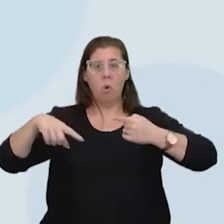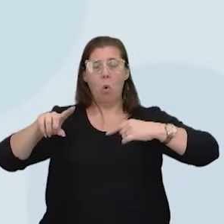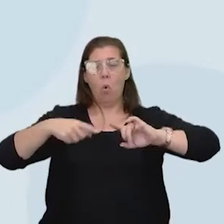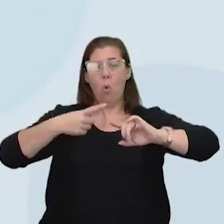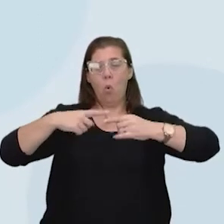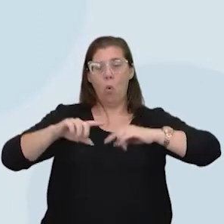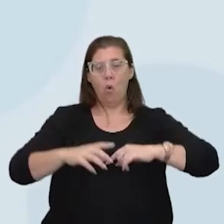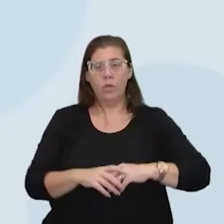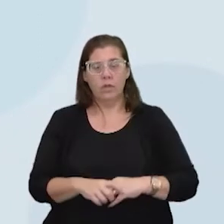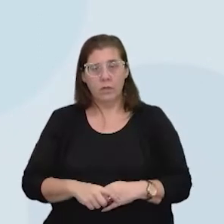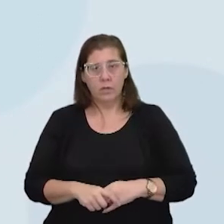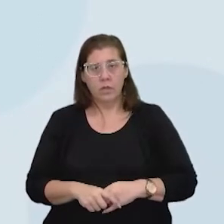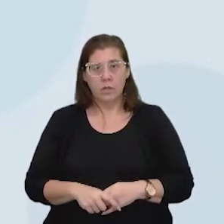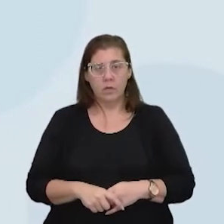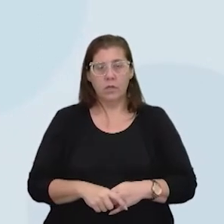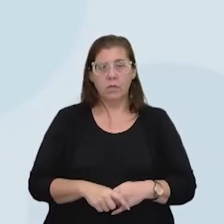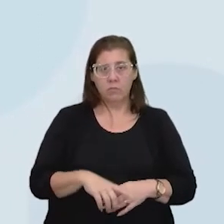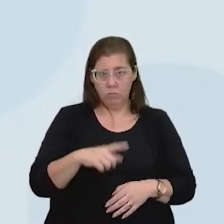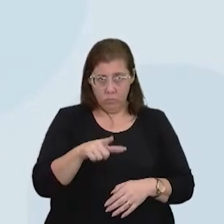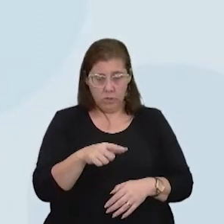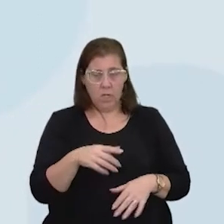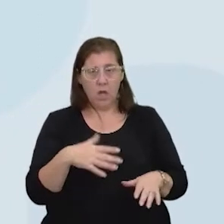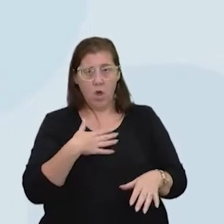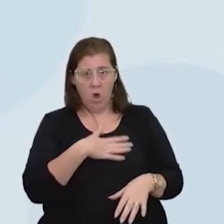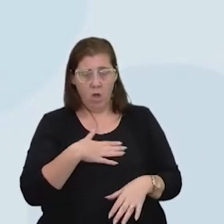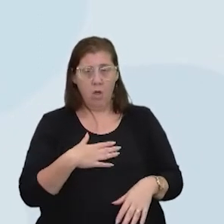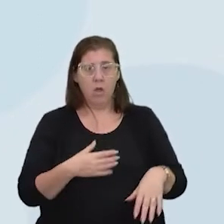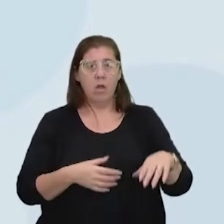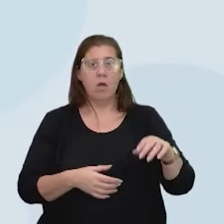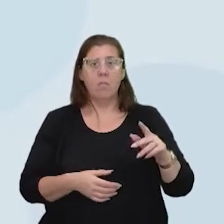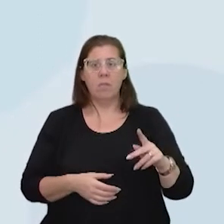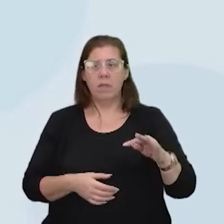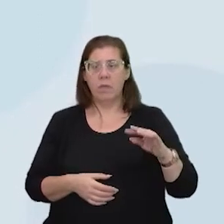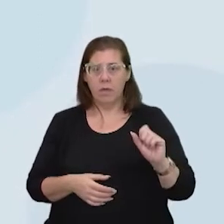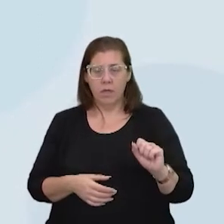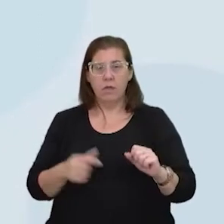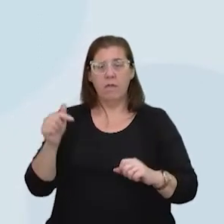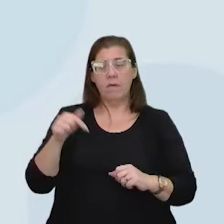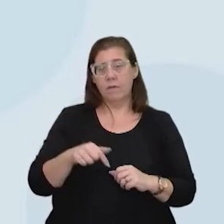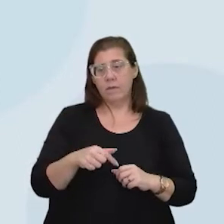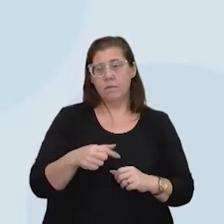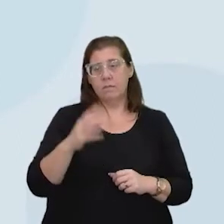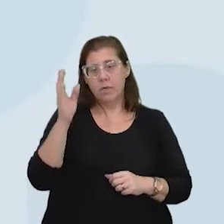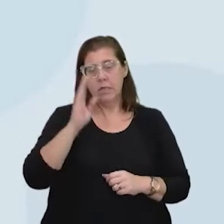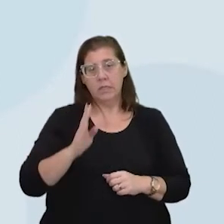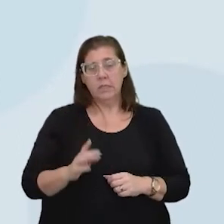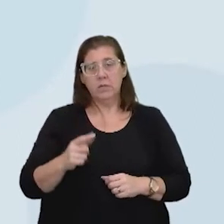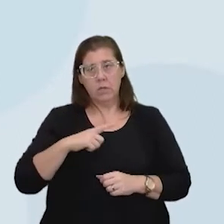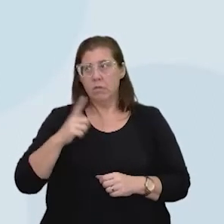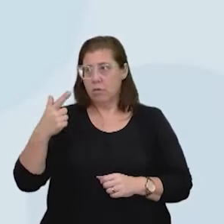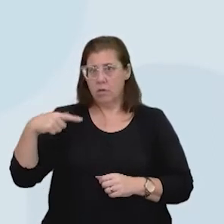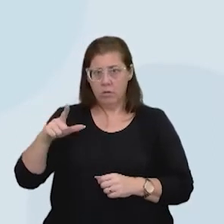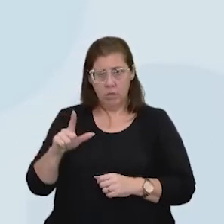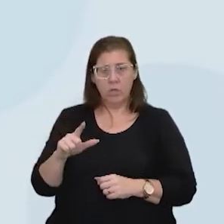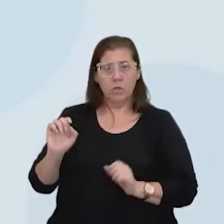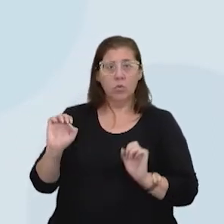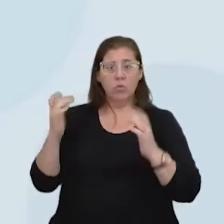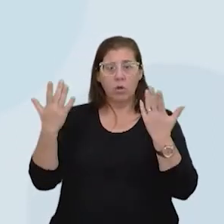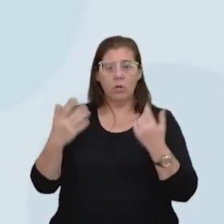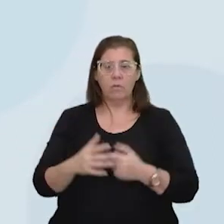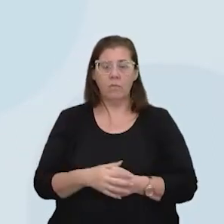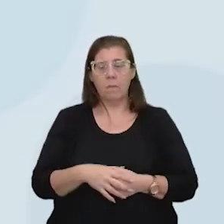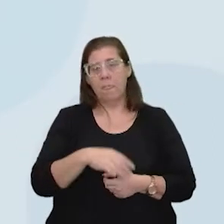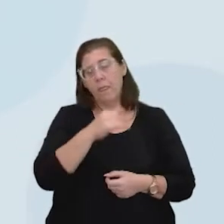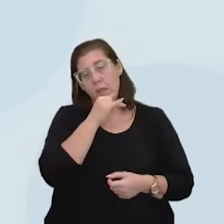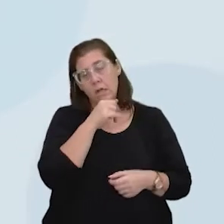mano, você é fã do BTS, você tem que ir no show do BTS, porque o BTS não vai voltar no Brasil nos próximos 10 anos, então você tem que ir nesse show do BTS. Um